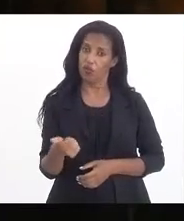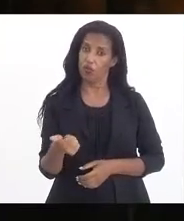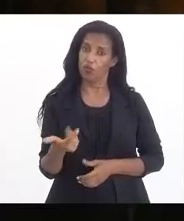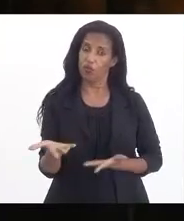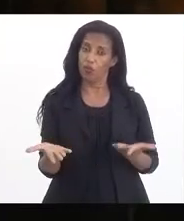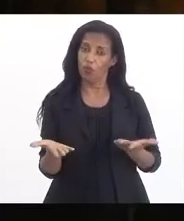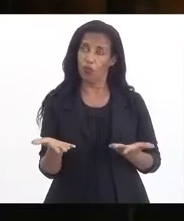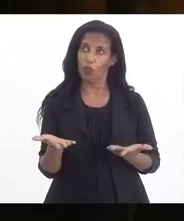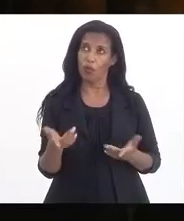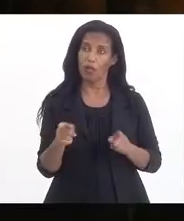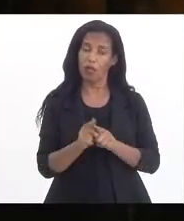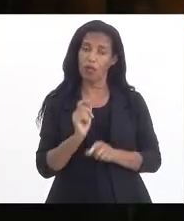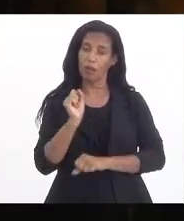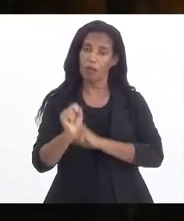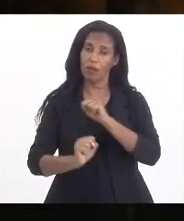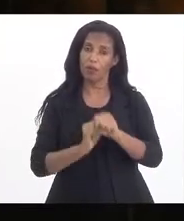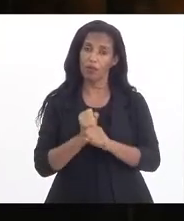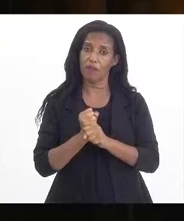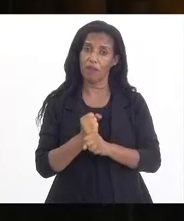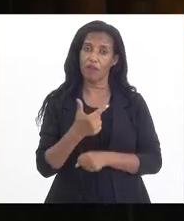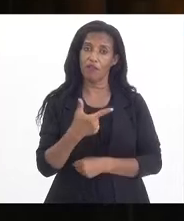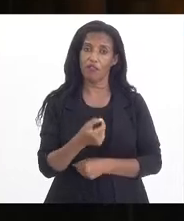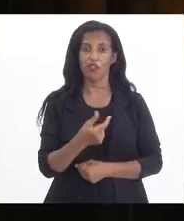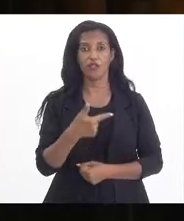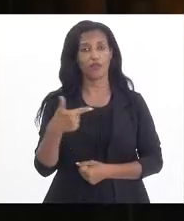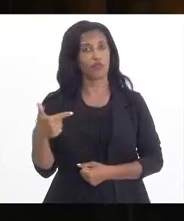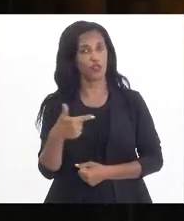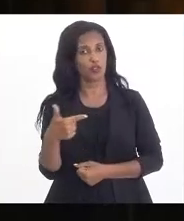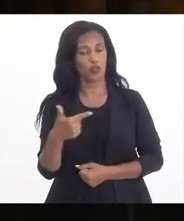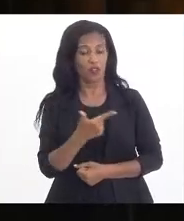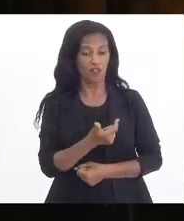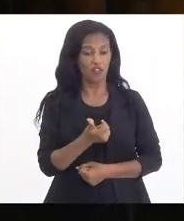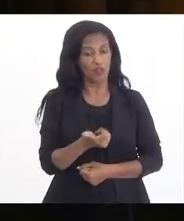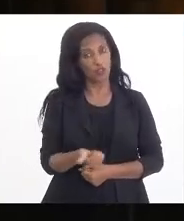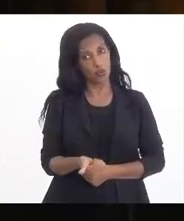2021 e nem tampouco em 2022. Em